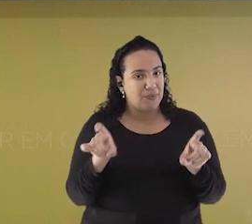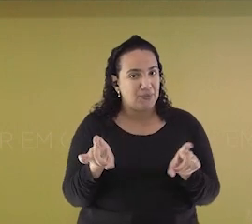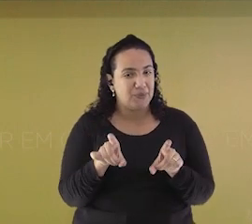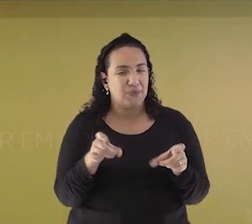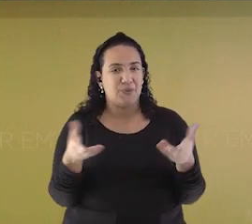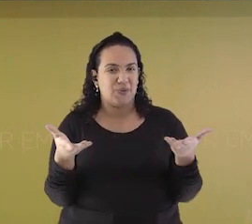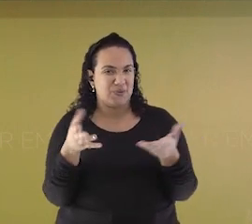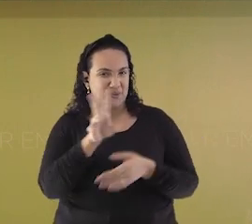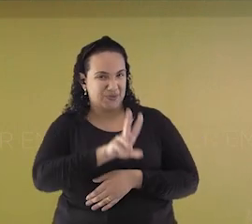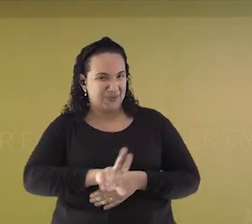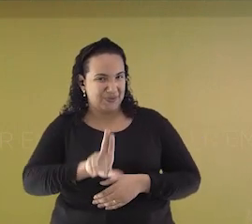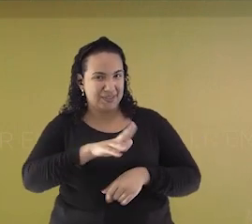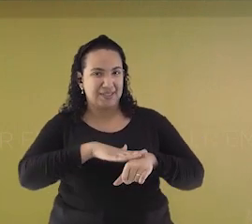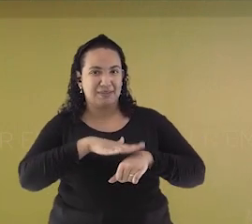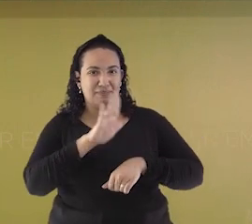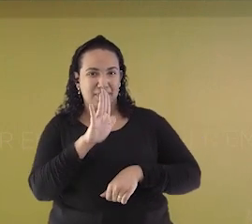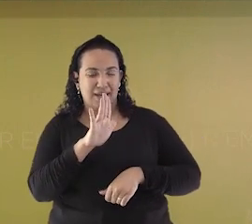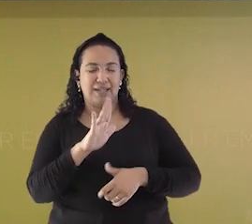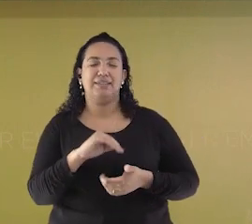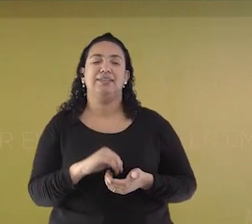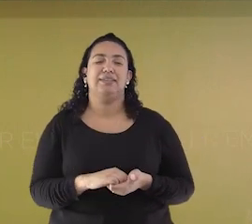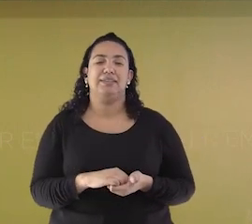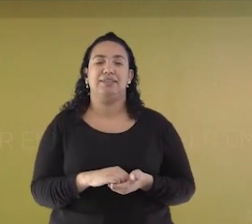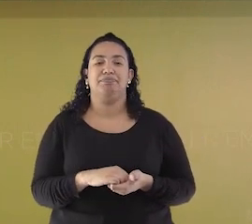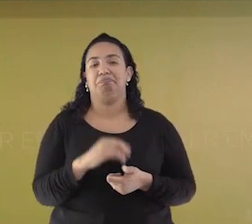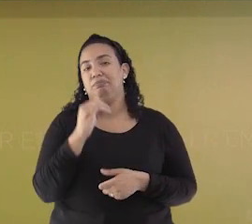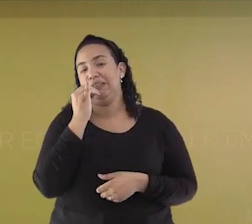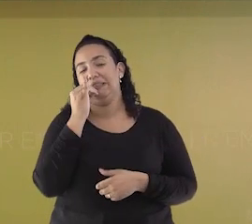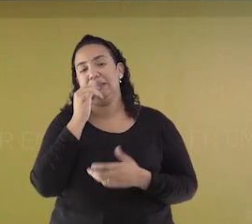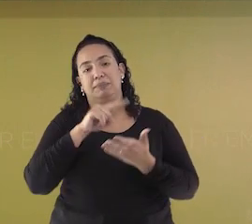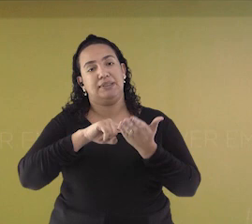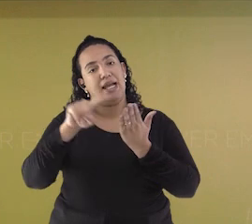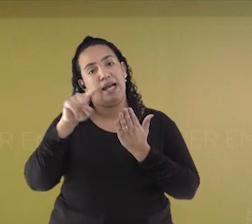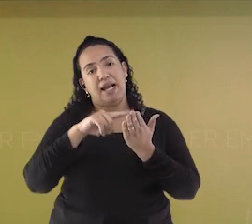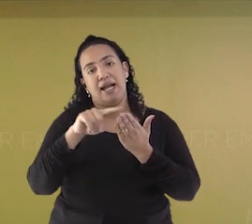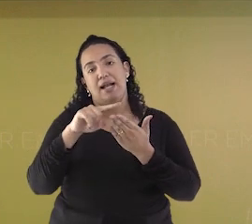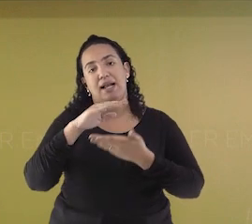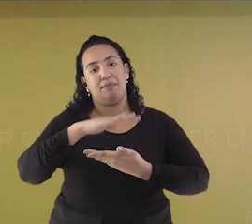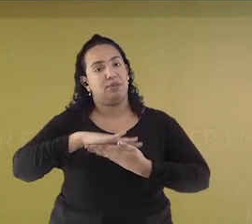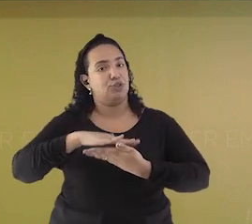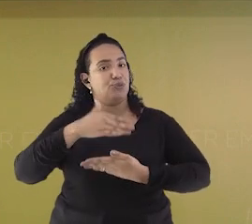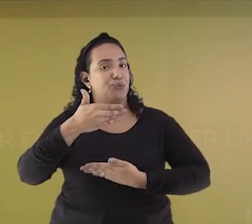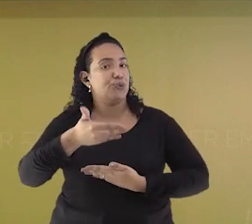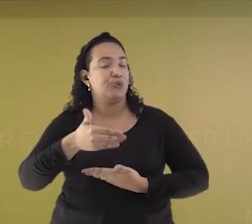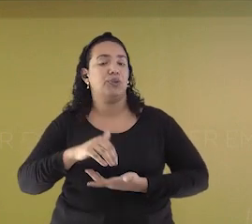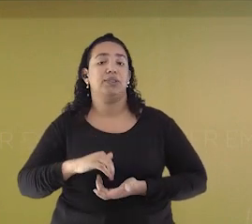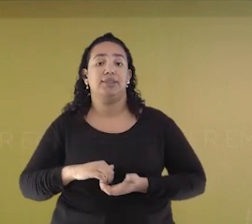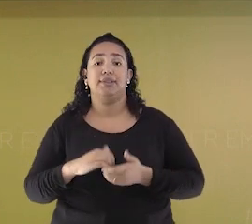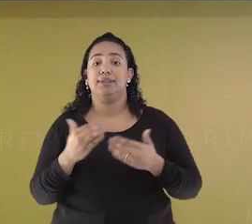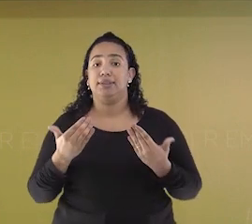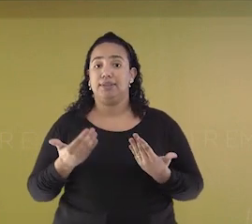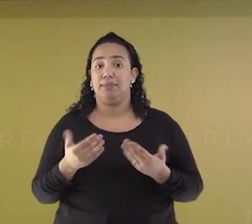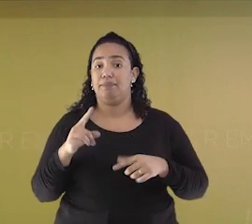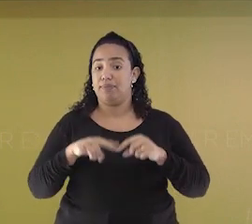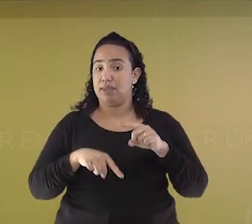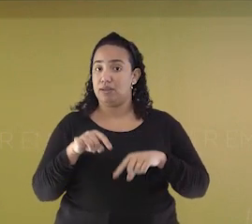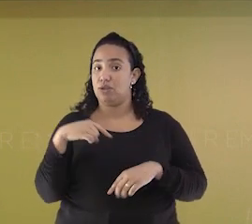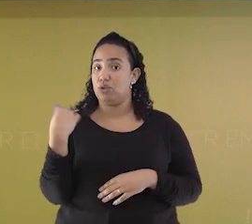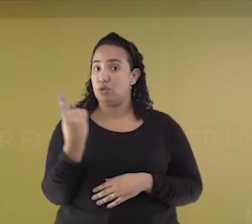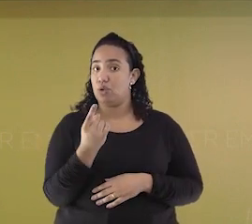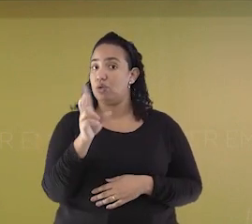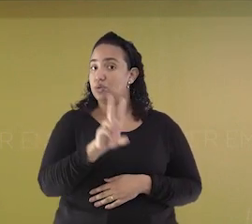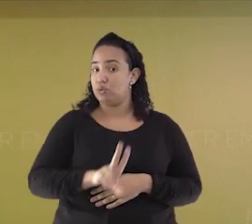grande circulação atualmente. Celulares, tablets. Como dito, são itens